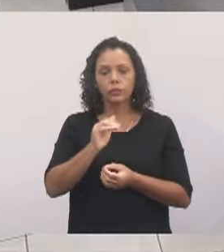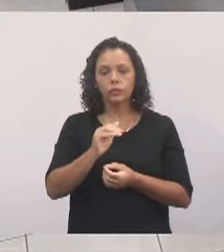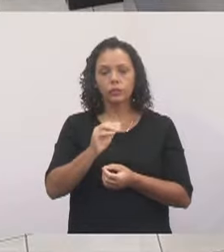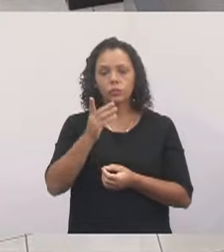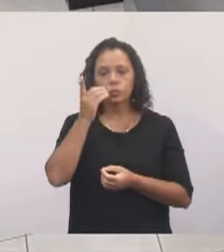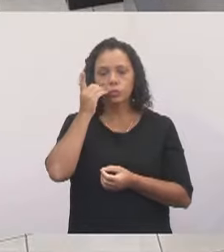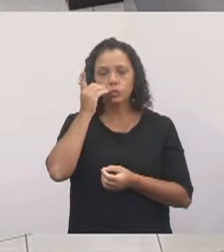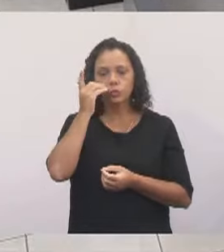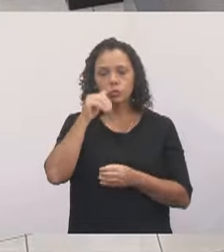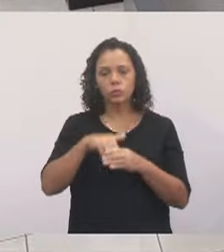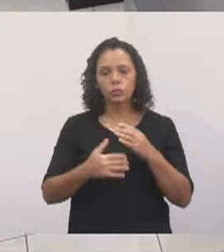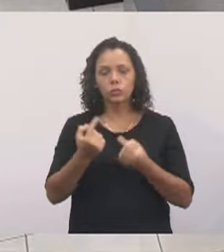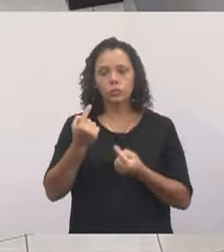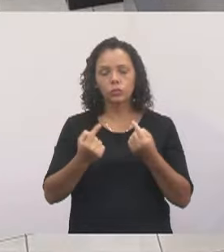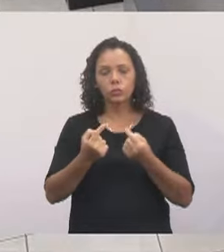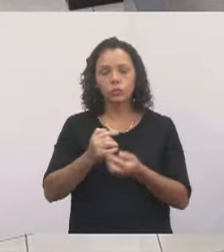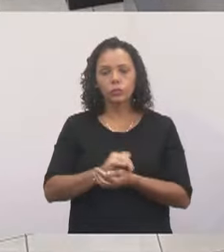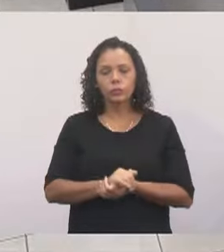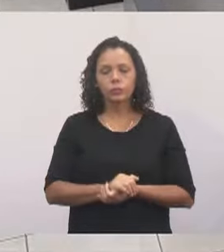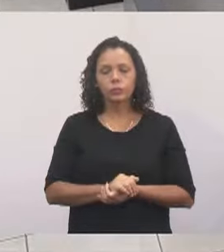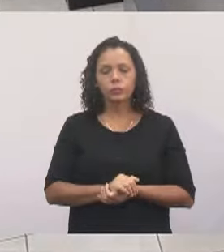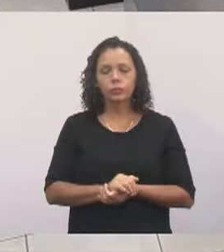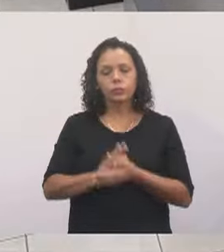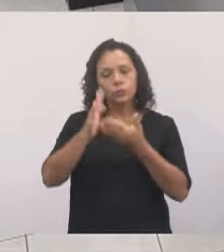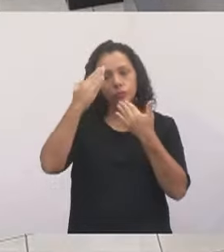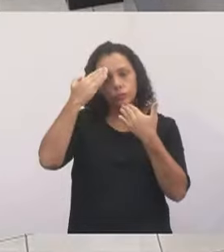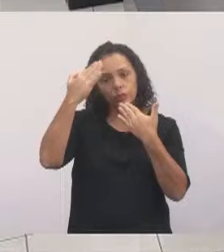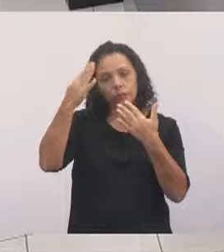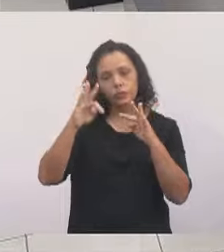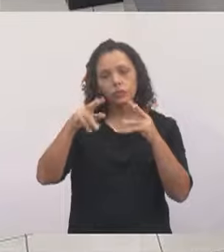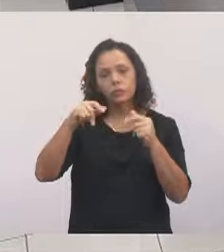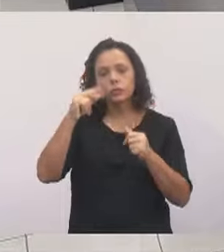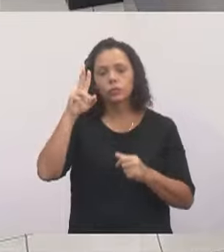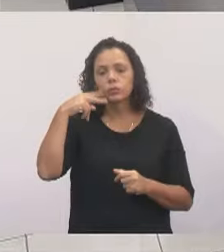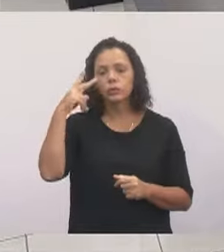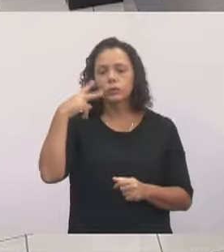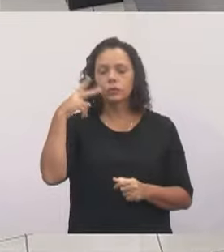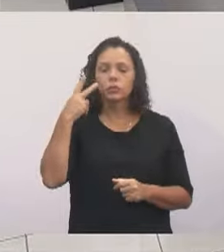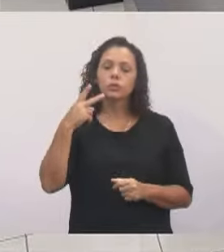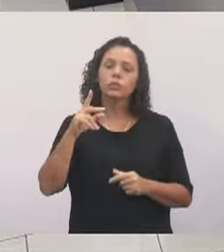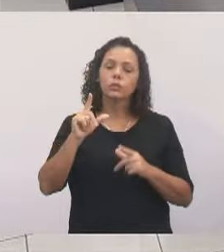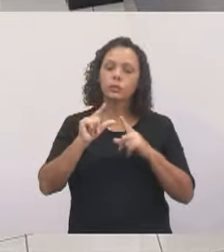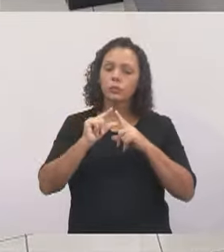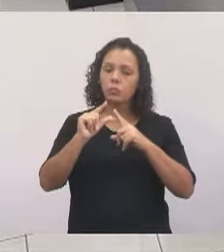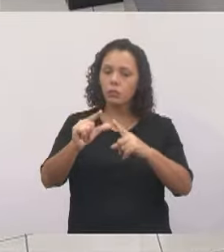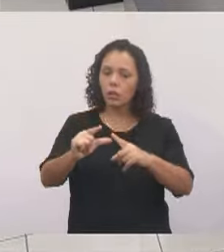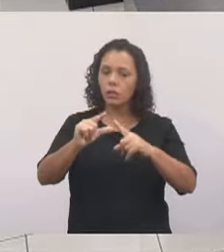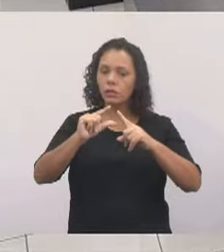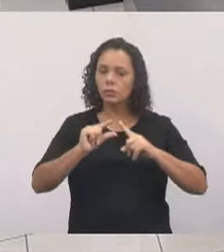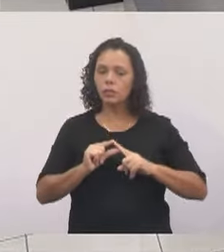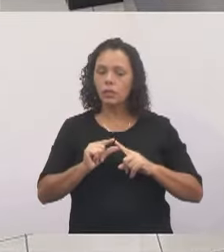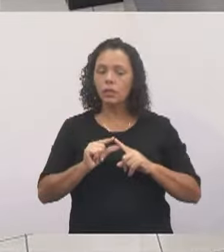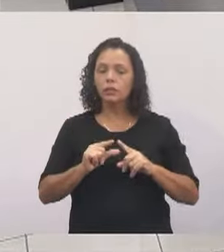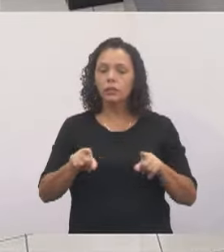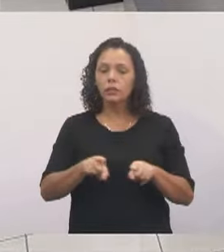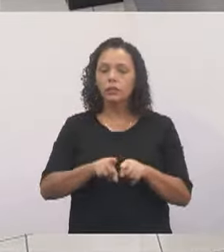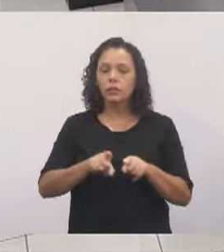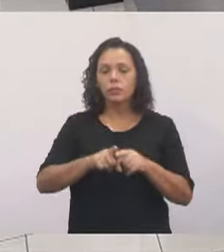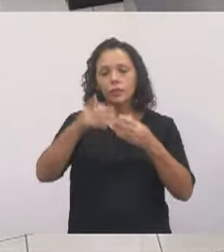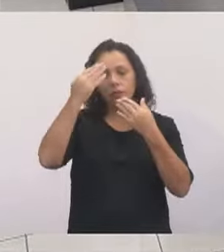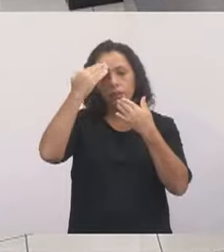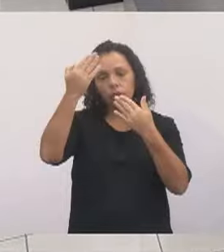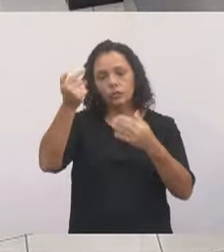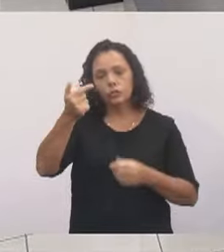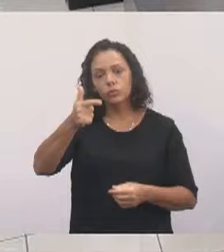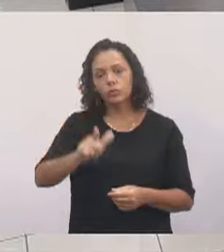vereador Dude? Gostaria de agradecer a todos os vereadores pelas colocações. Gostaria de agradecer novamente